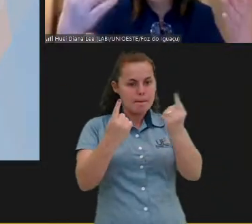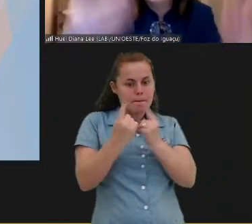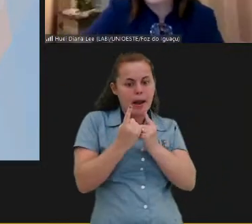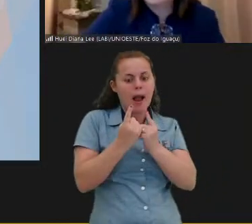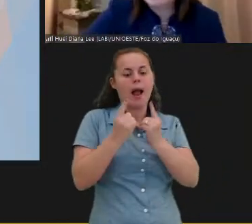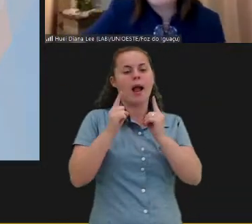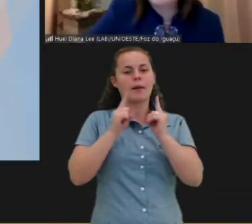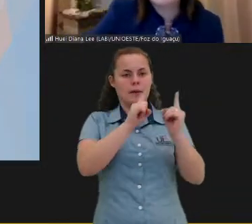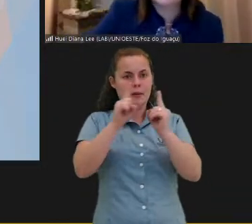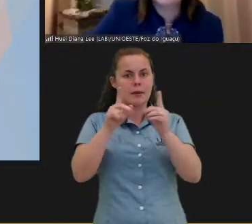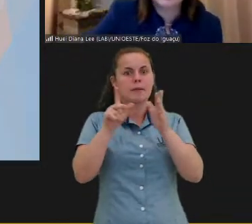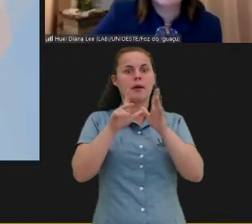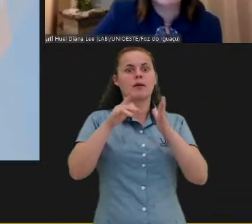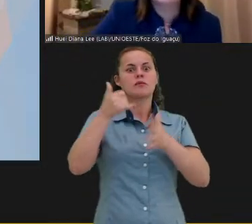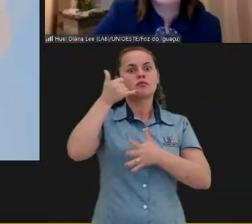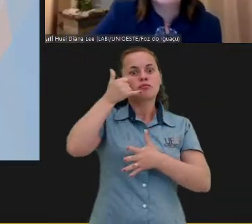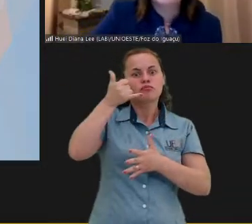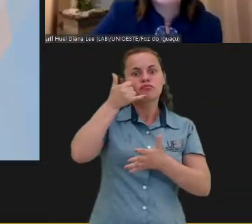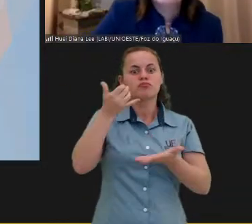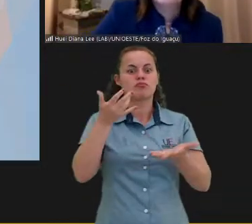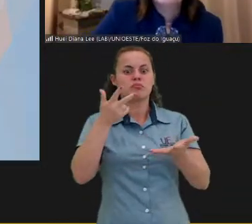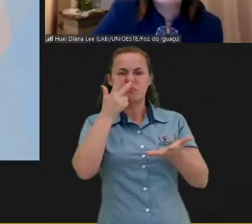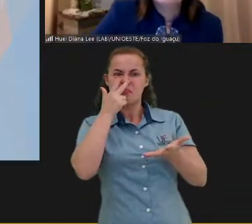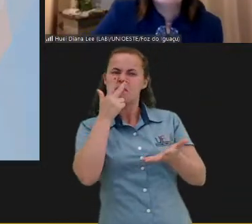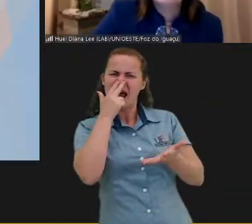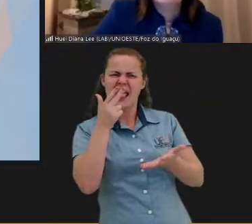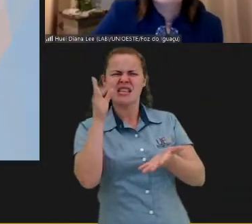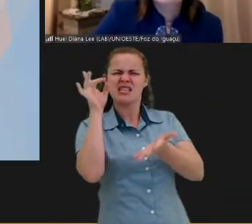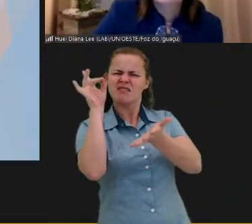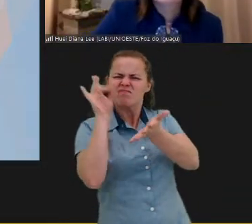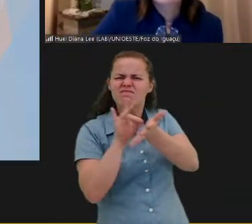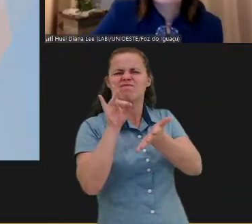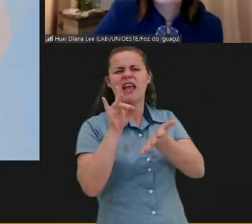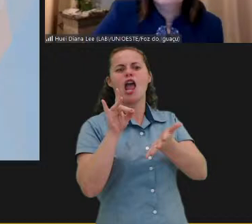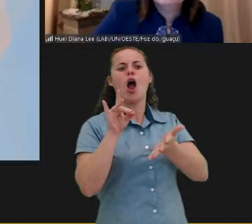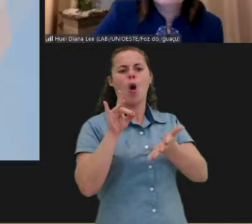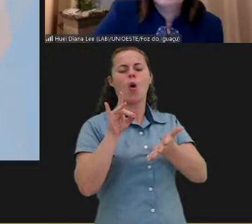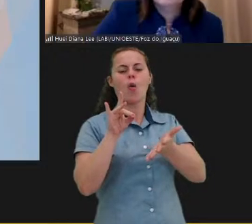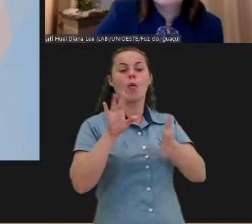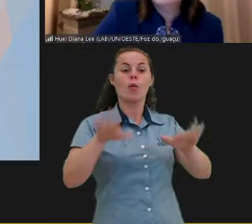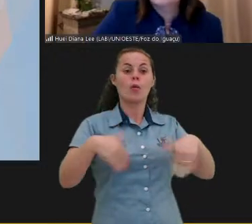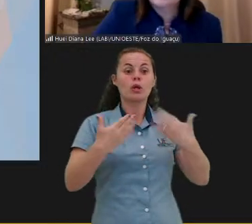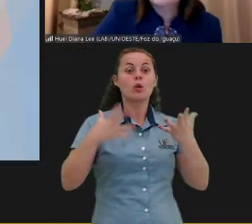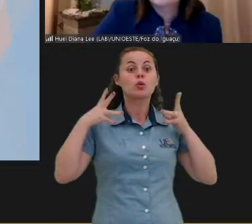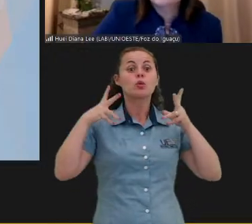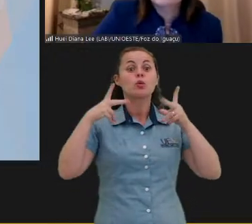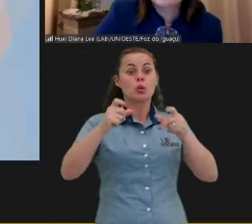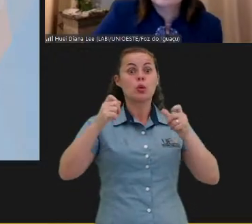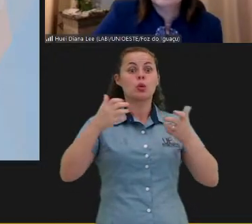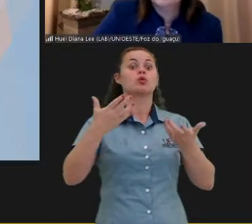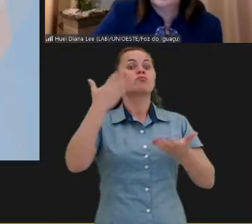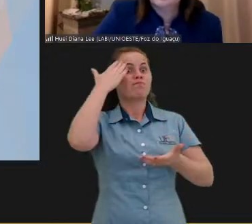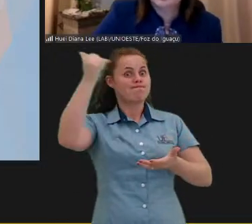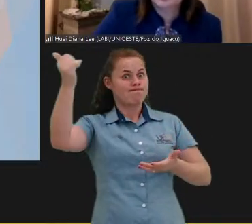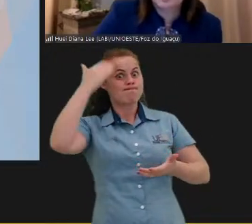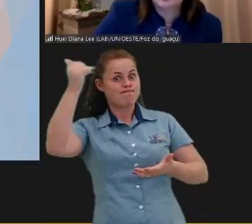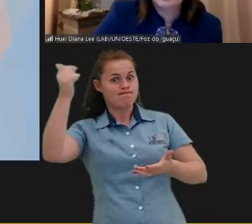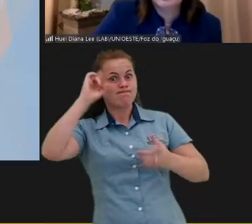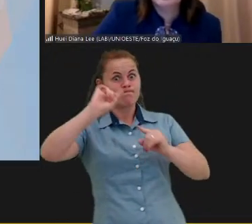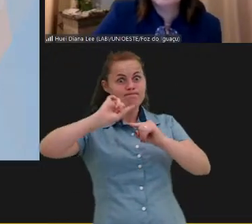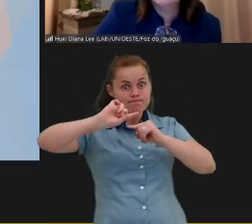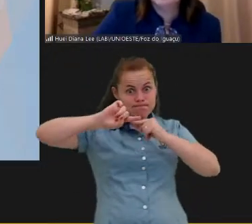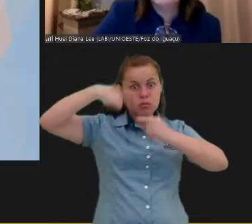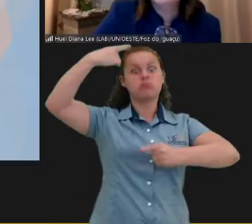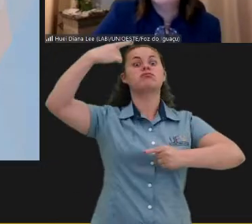fundo da câmera, por exemplo, real. E todo mundo atribuiu esse sucesso da Nintendo, do Pokémon GO,